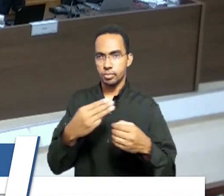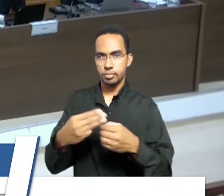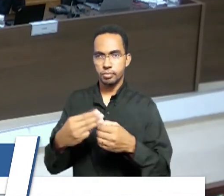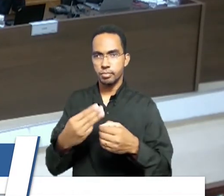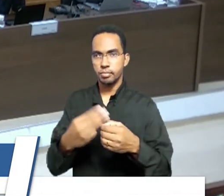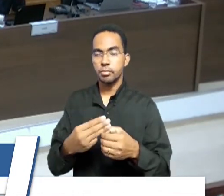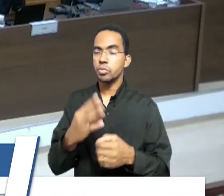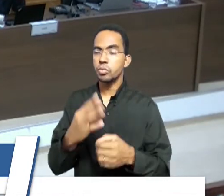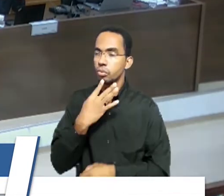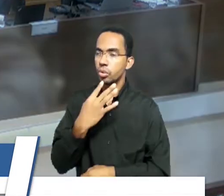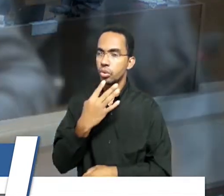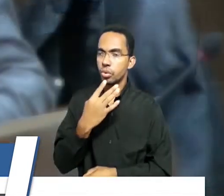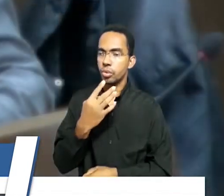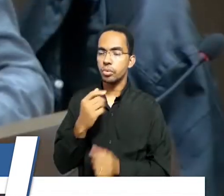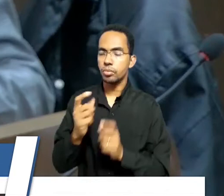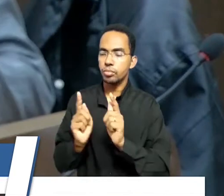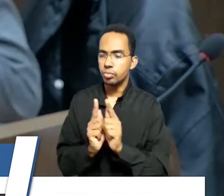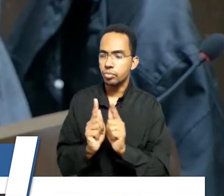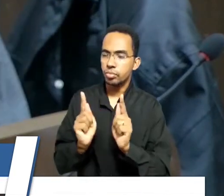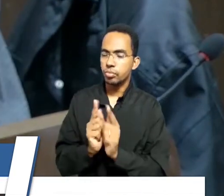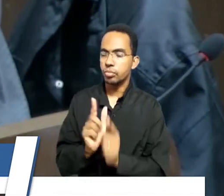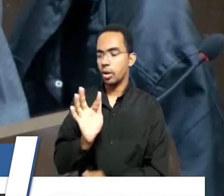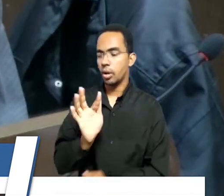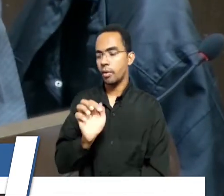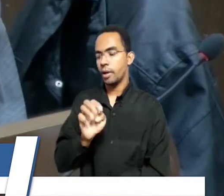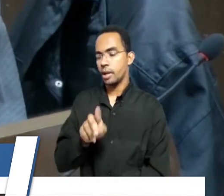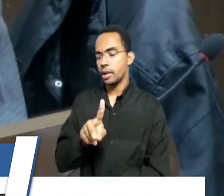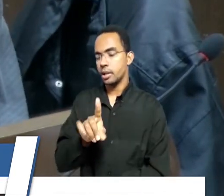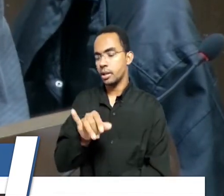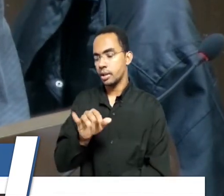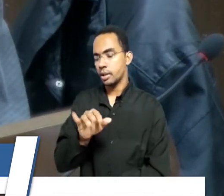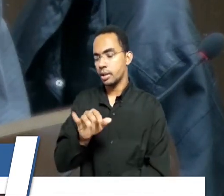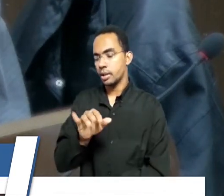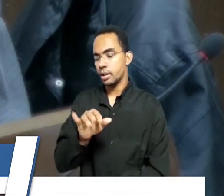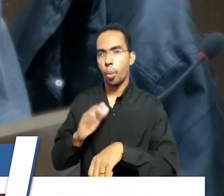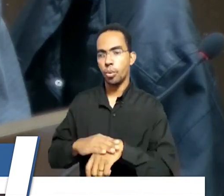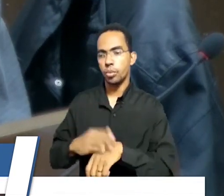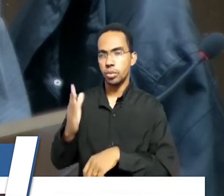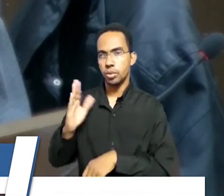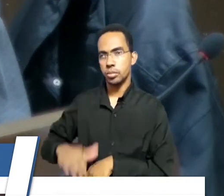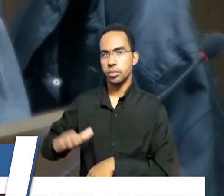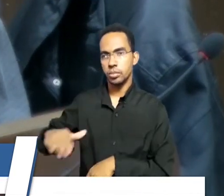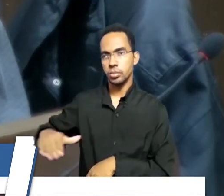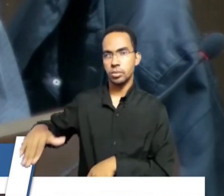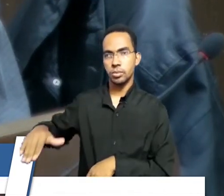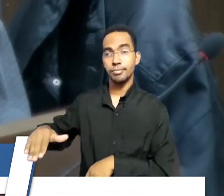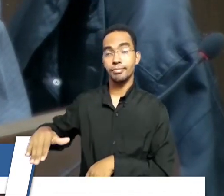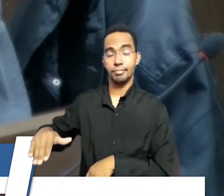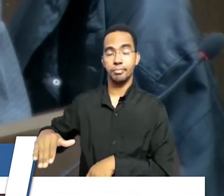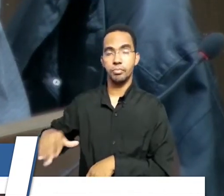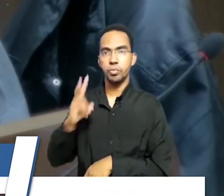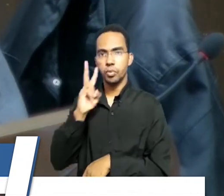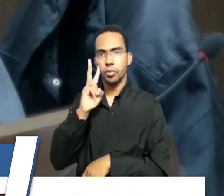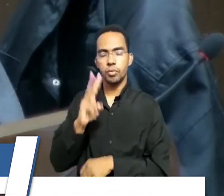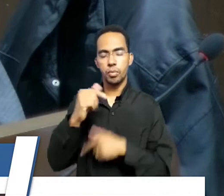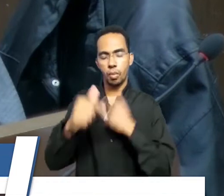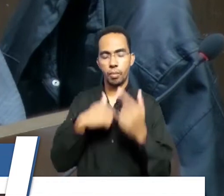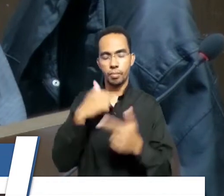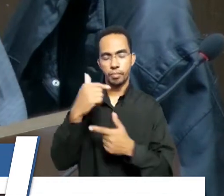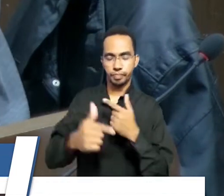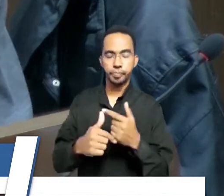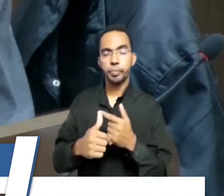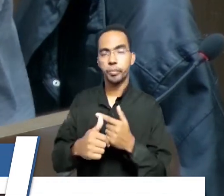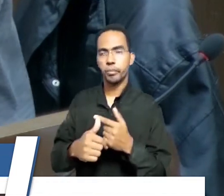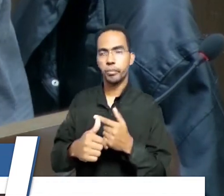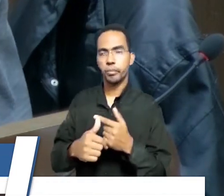amigo, desde quando nós era criança, de infância. Eu vejo o trabalho dele, eu visitei a Guarda Municipal junto com o Daniel,